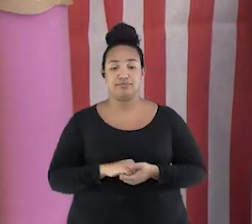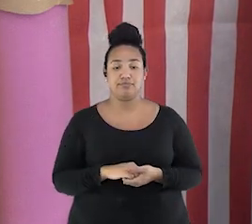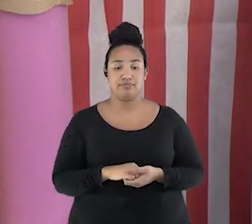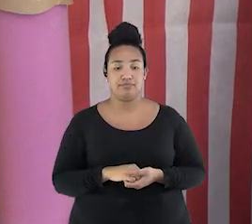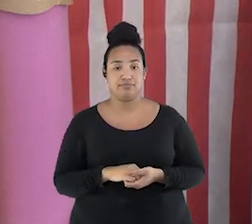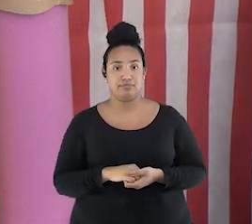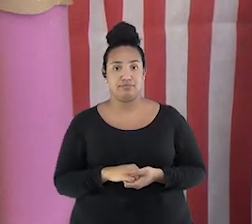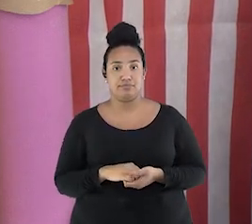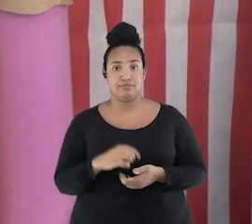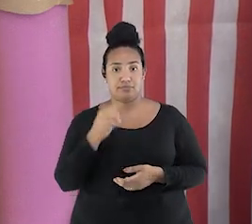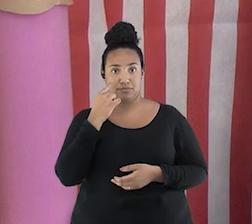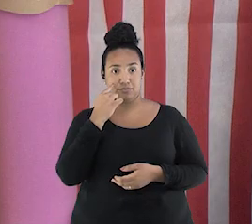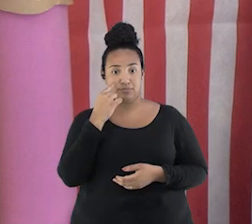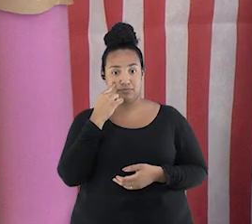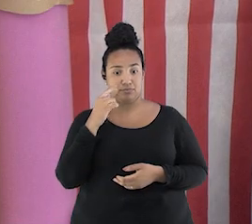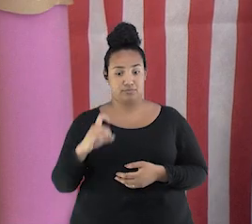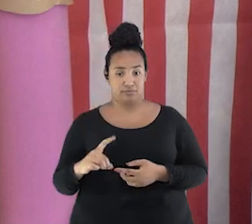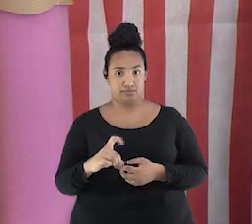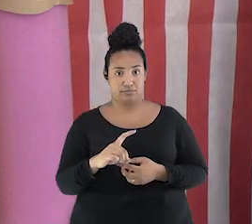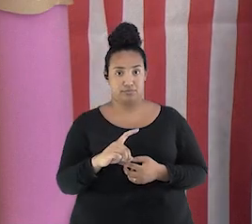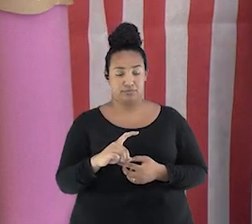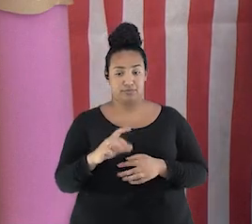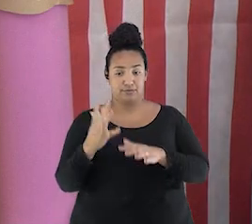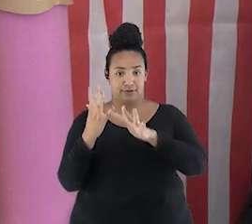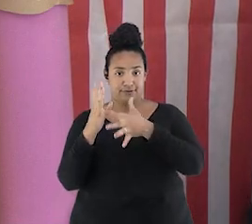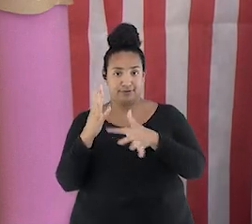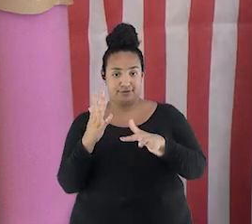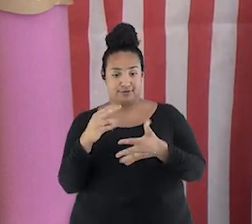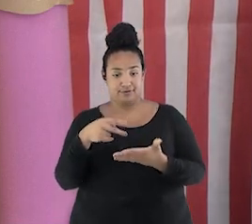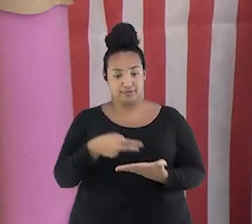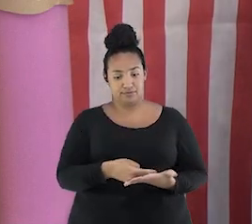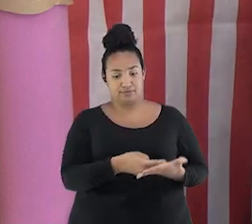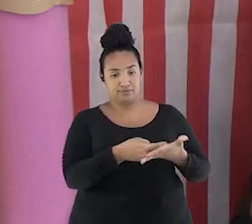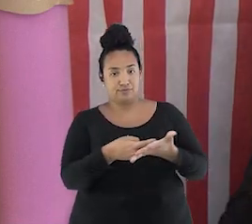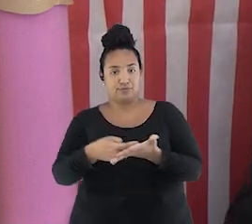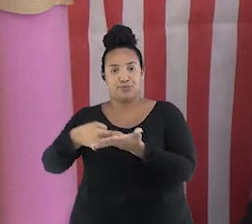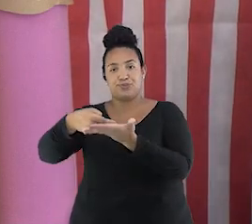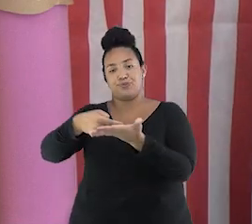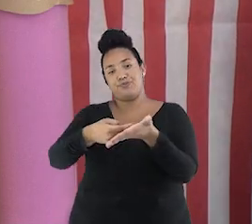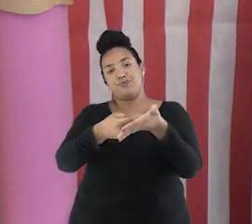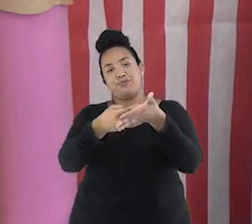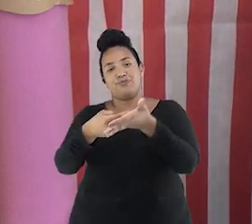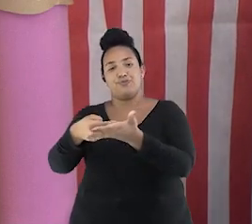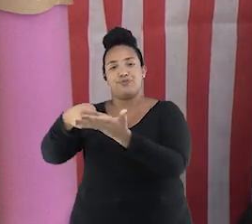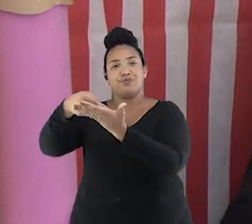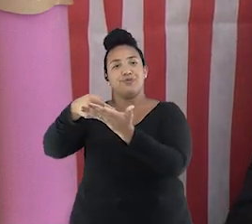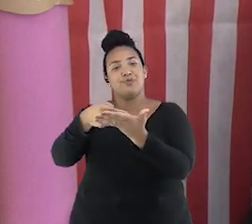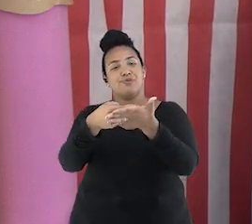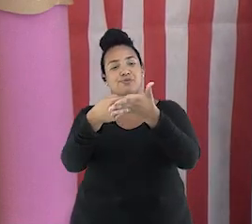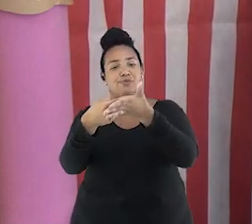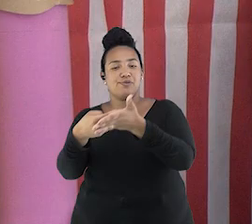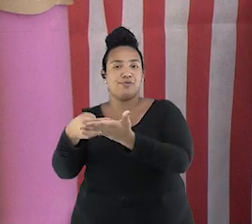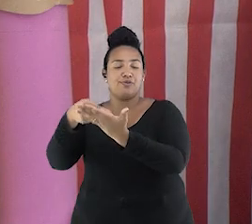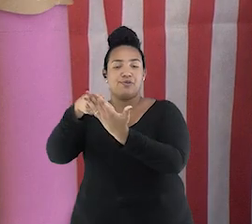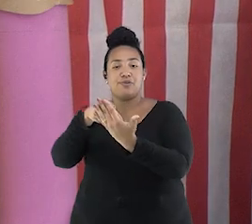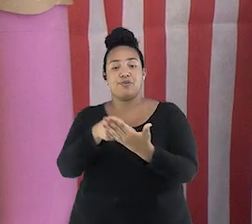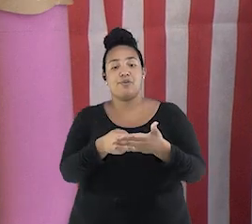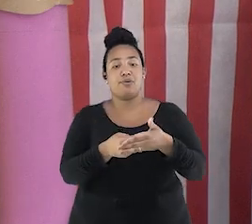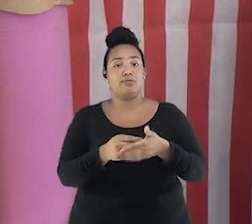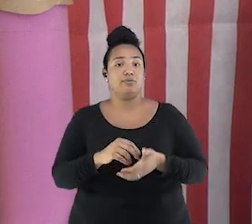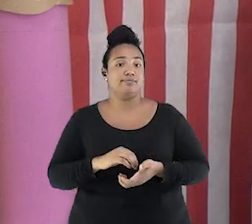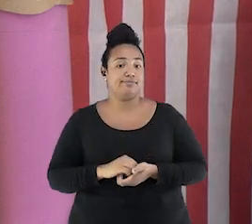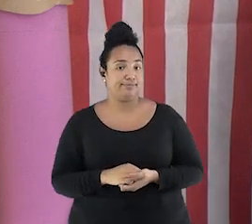molenga em cima de uma folha de capim e vieram voando, trazendo ela pelos